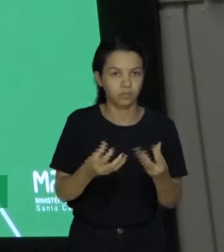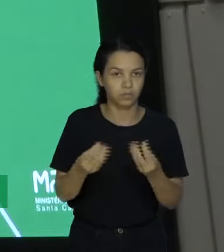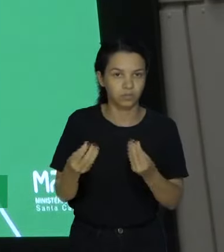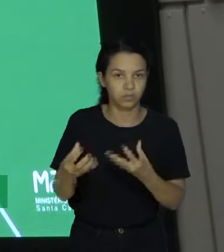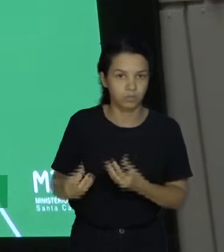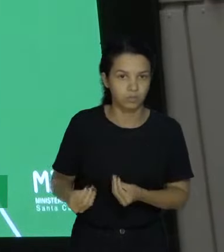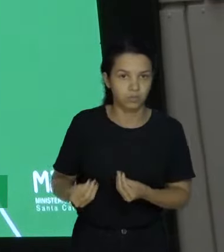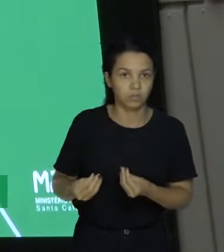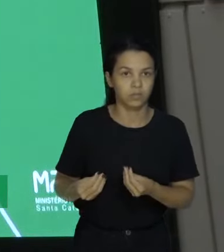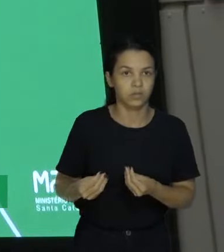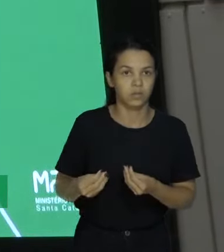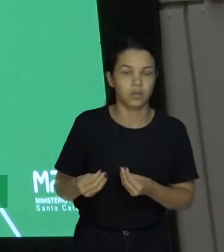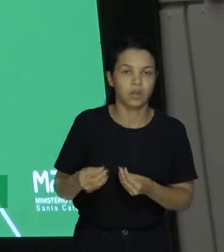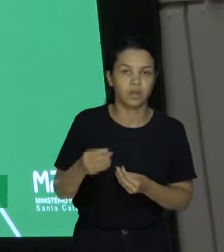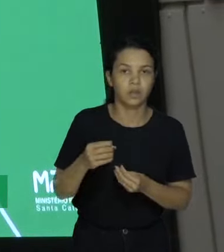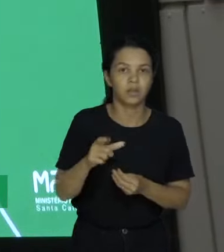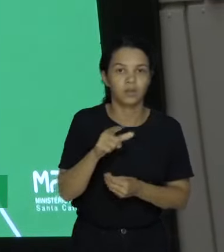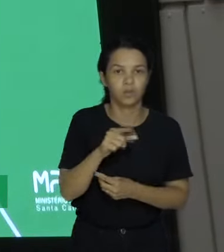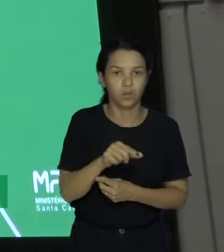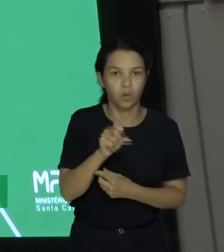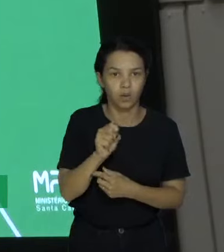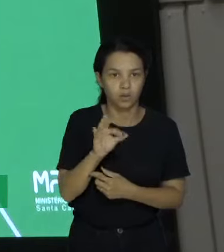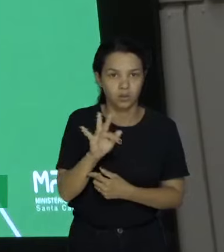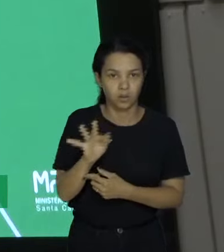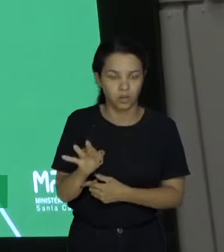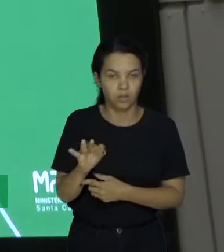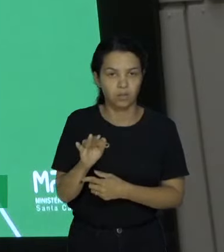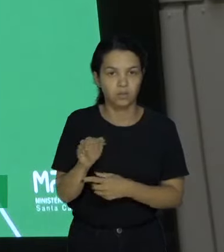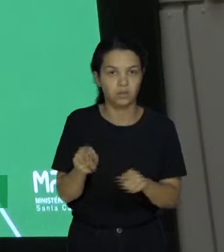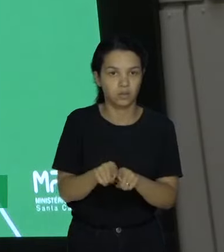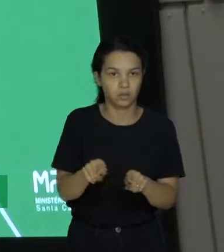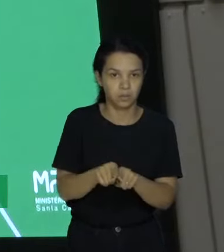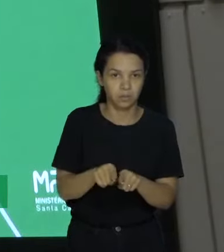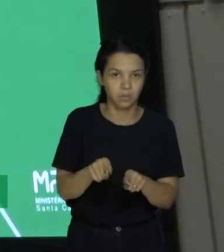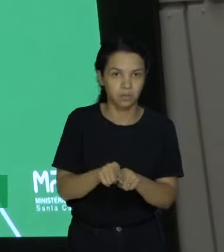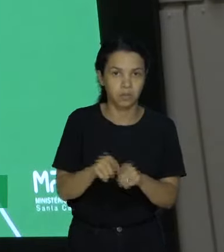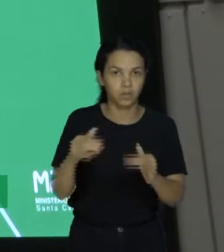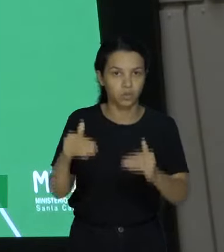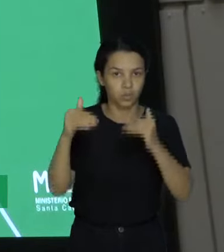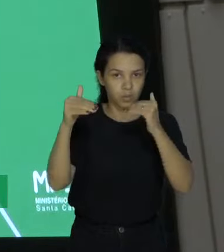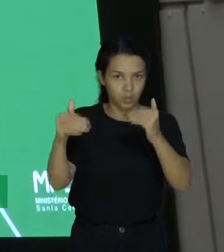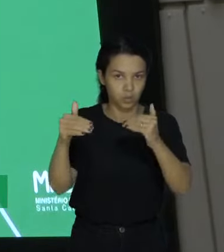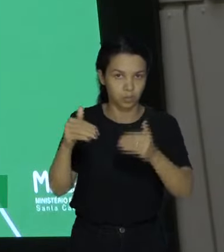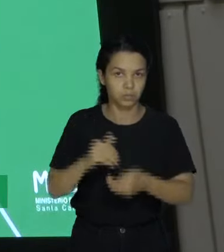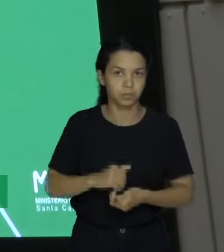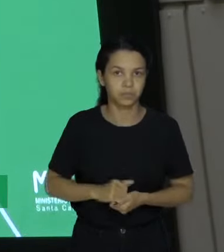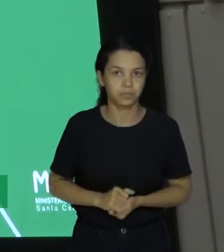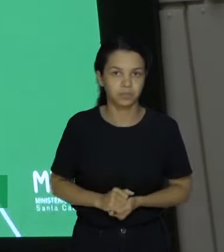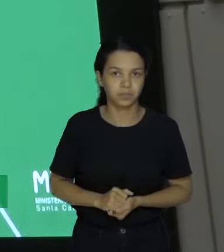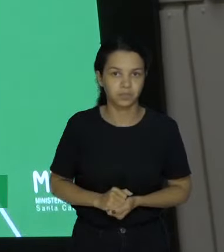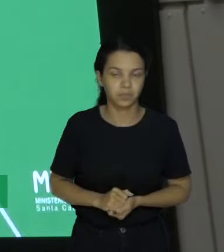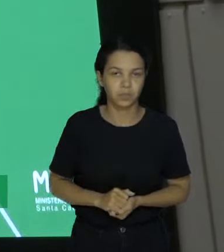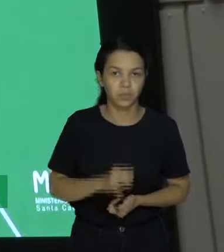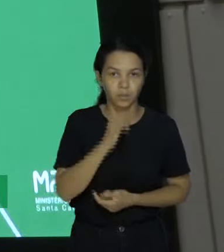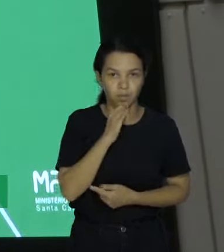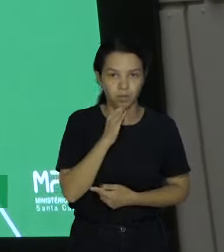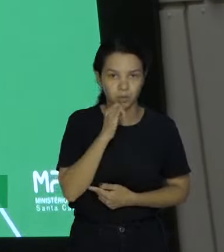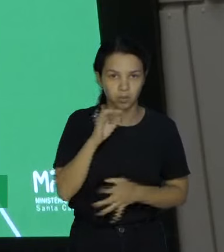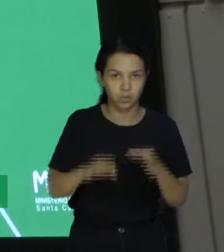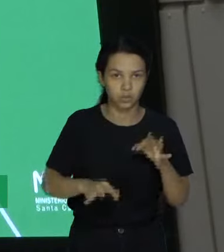no Supremo Tribunal Federal e no Superior Tribunal de Justiça eu vou destacar aqui apenas uma o julgamento